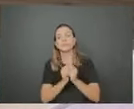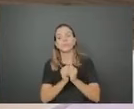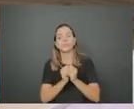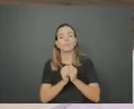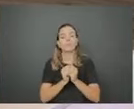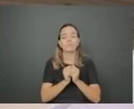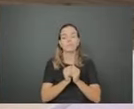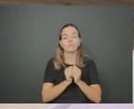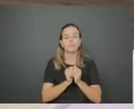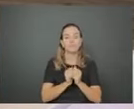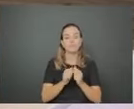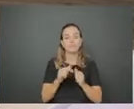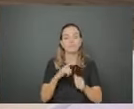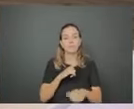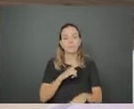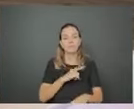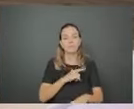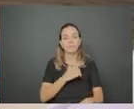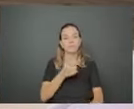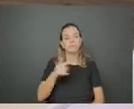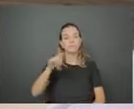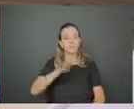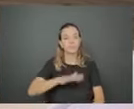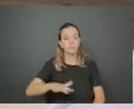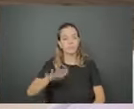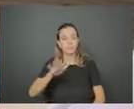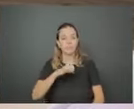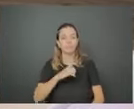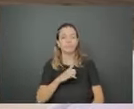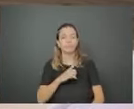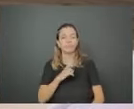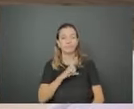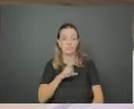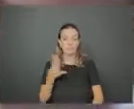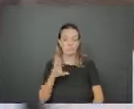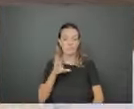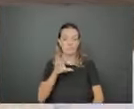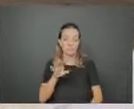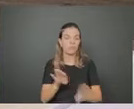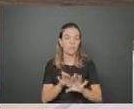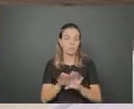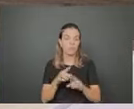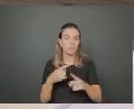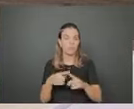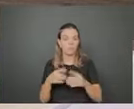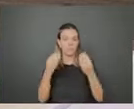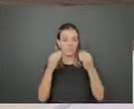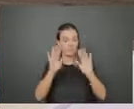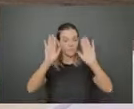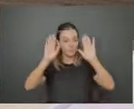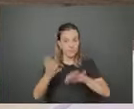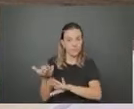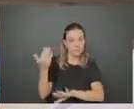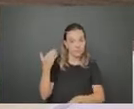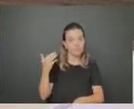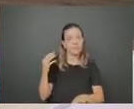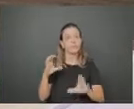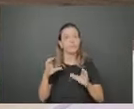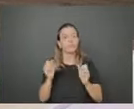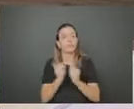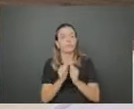assédio. Eu tenho o nome dele, se o senhor desejar, aqui, porque isso está na mídia. Tornou-se novamente réu por ocasião de ter assediado uma